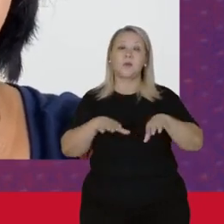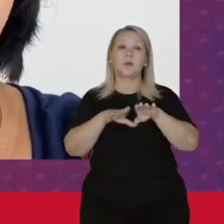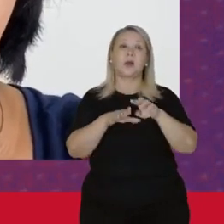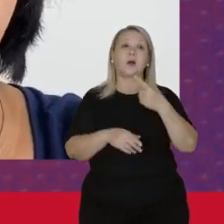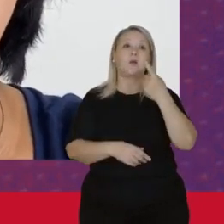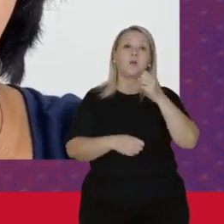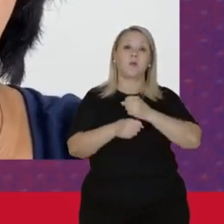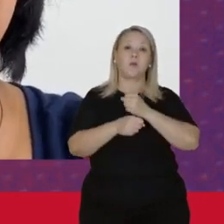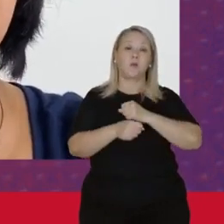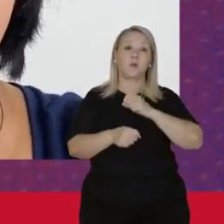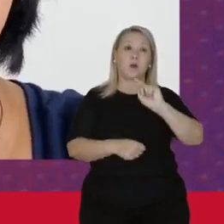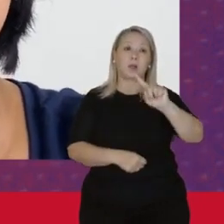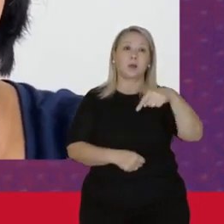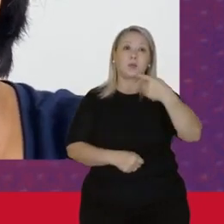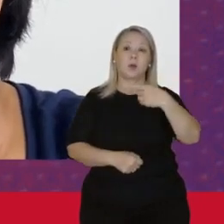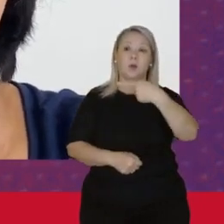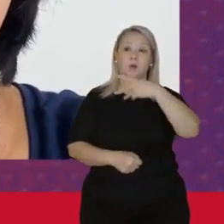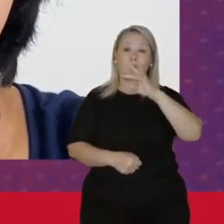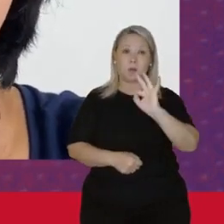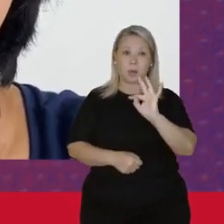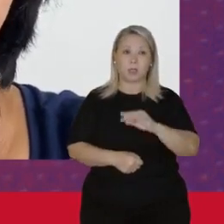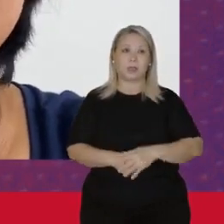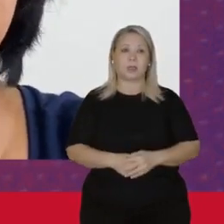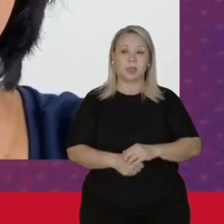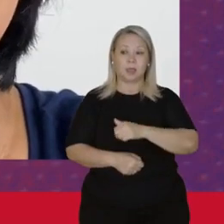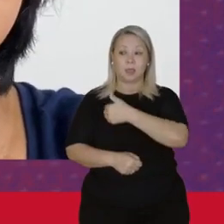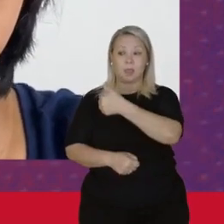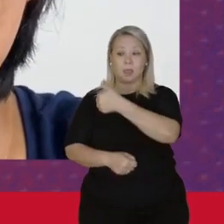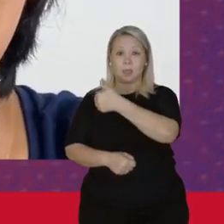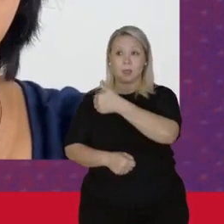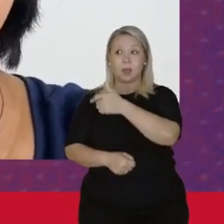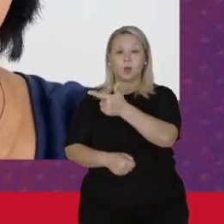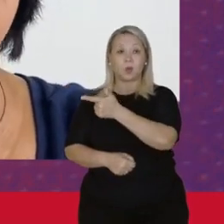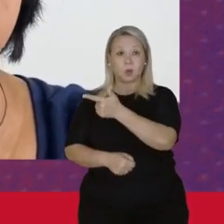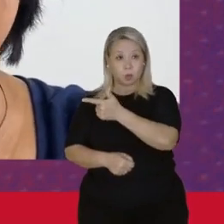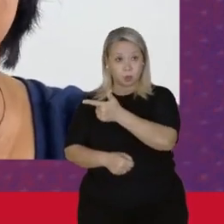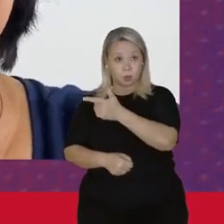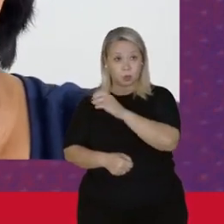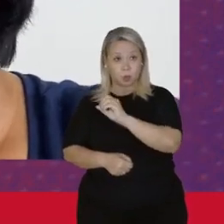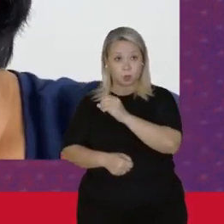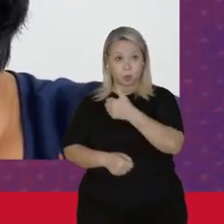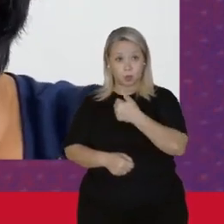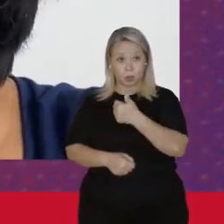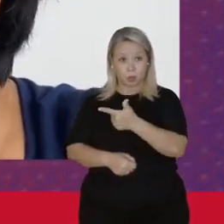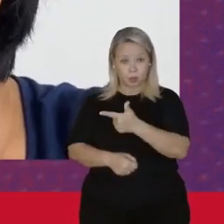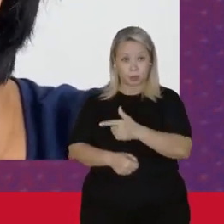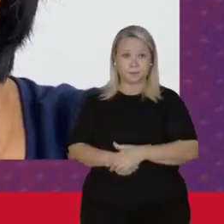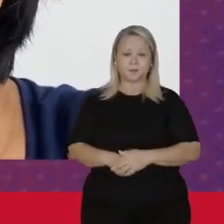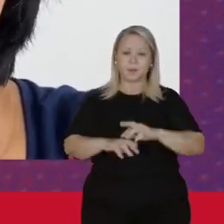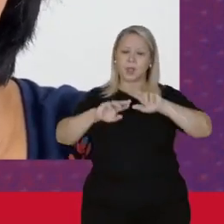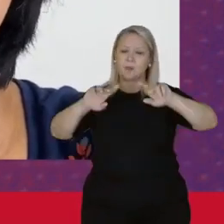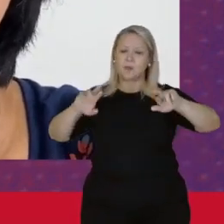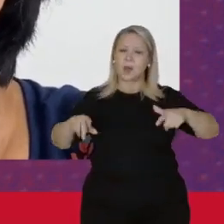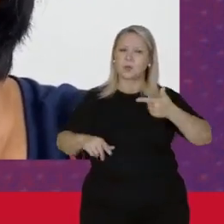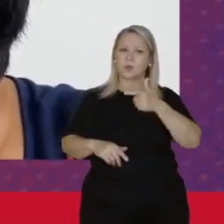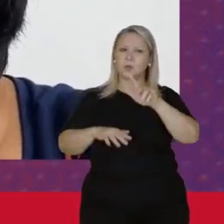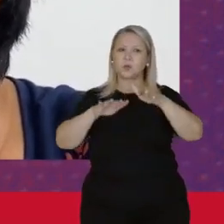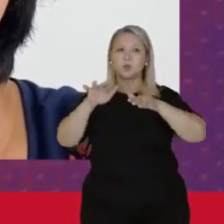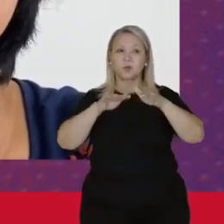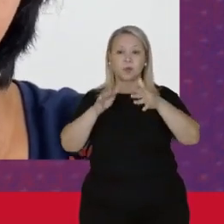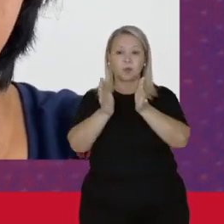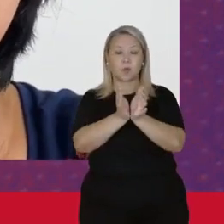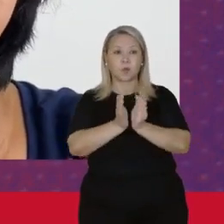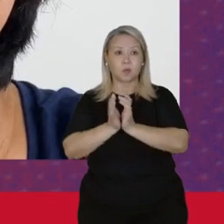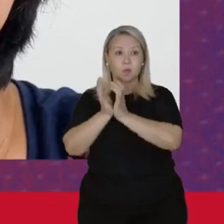ano após o PT, ou seja, em 2012. Vários outros movimentos,